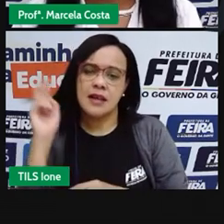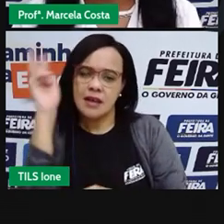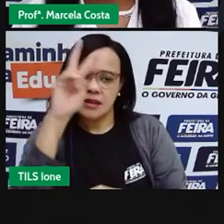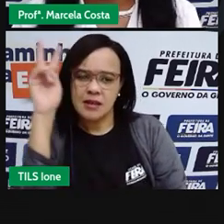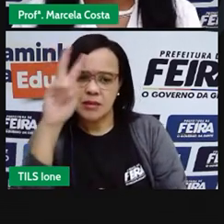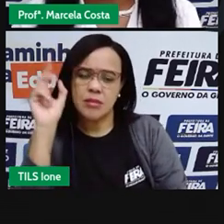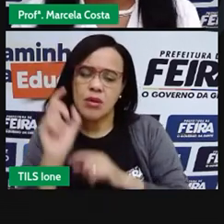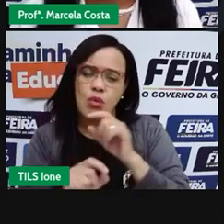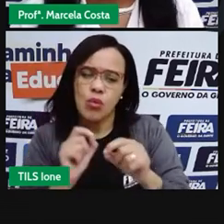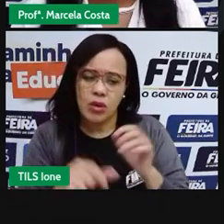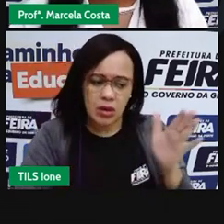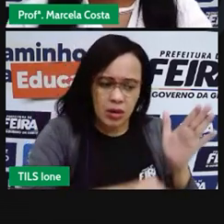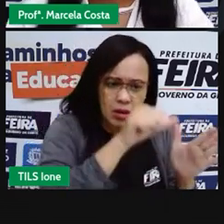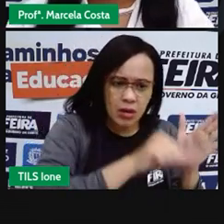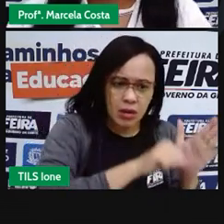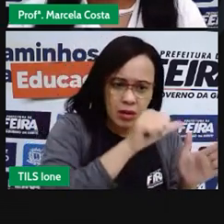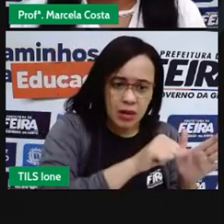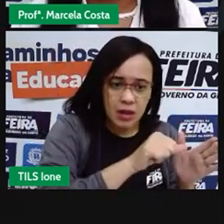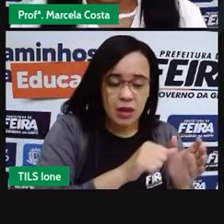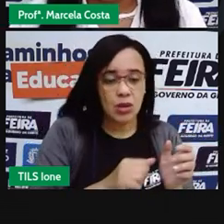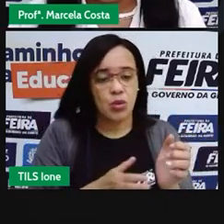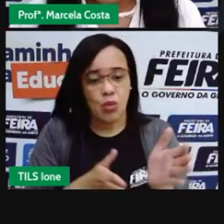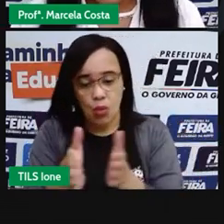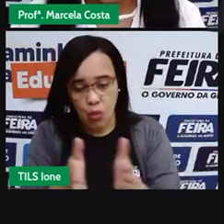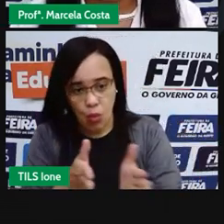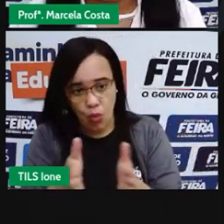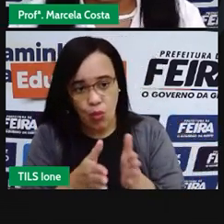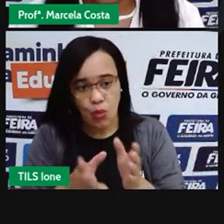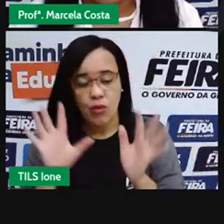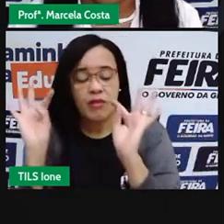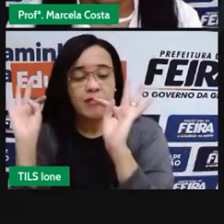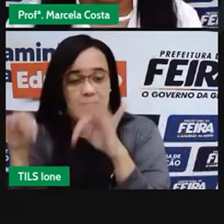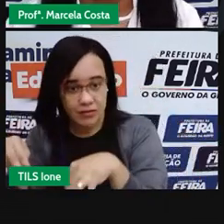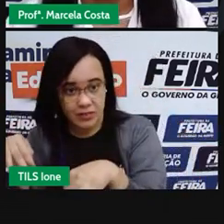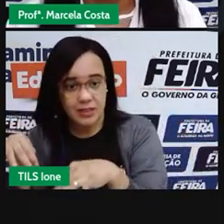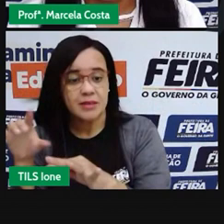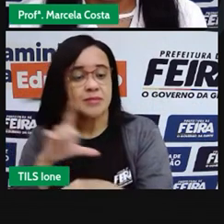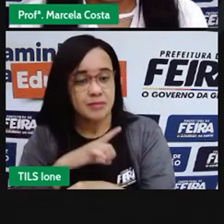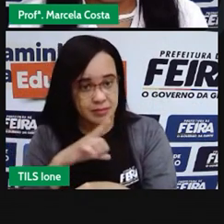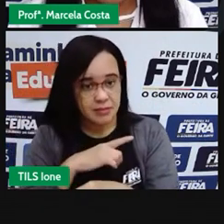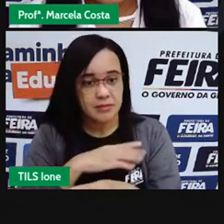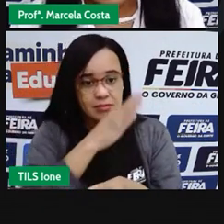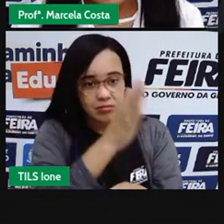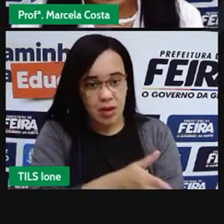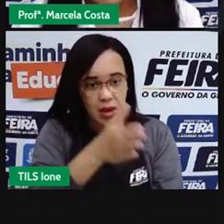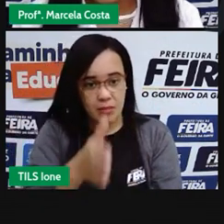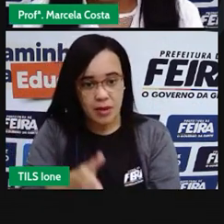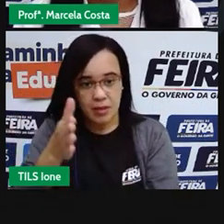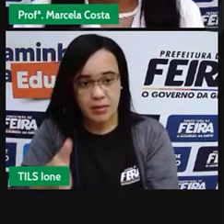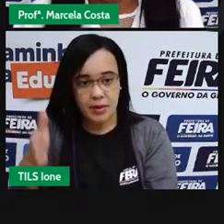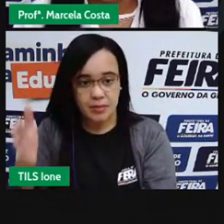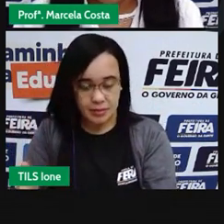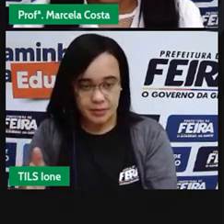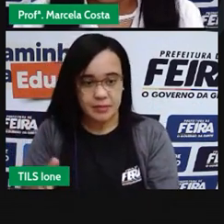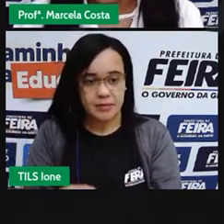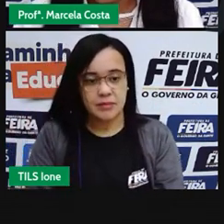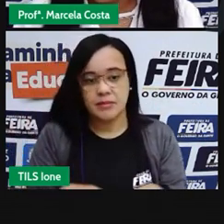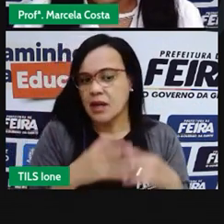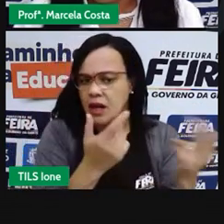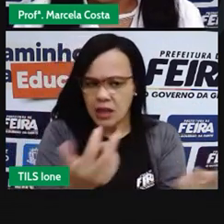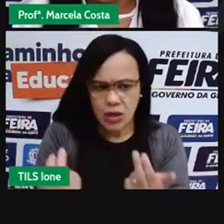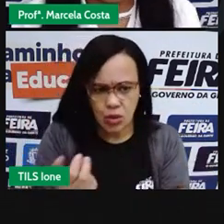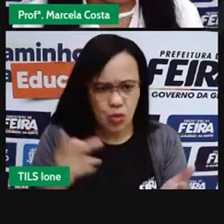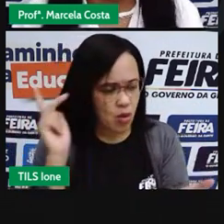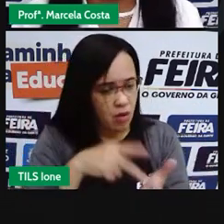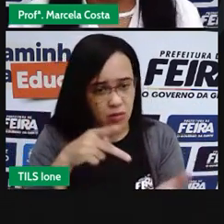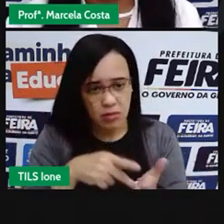e no fim. Porque você não vai contar a mesma história, né, que é passada lá no conto